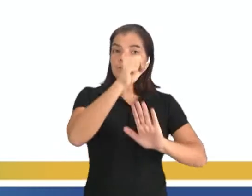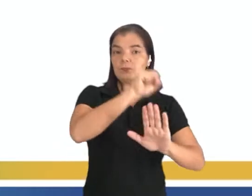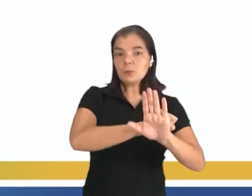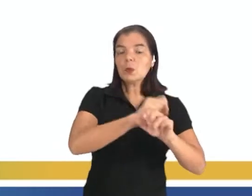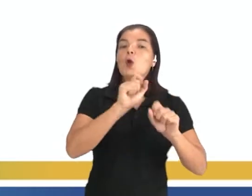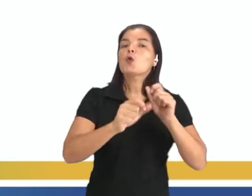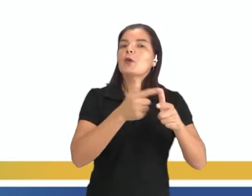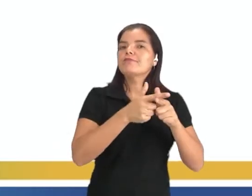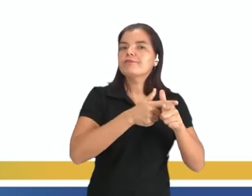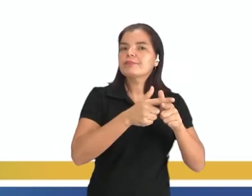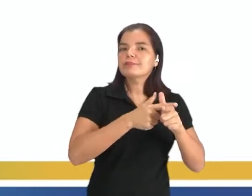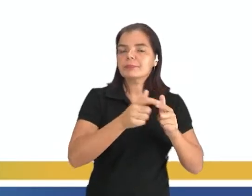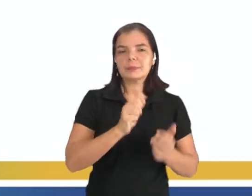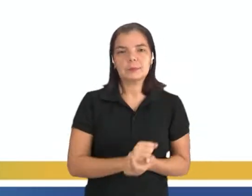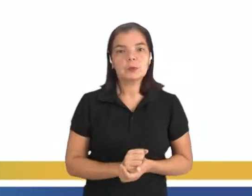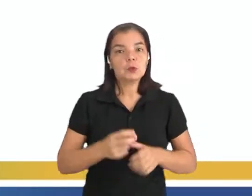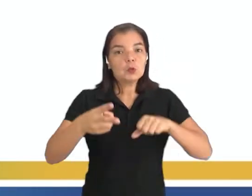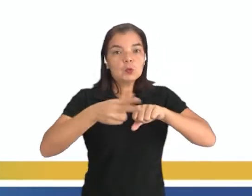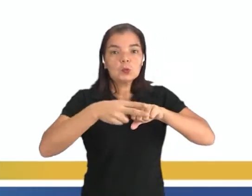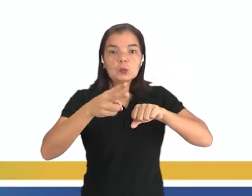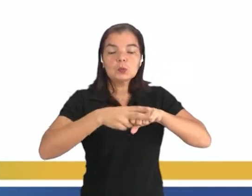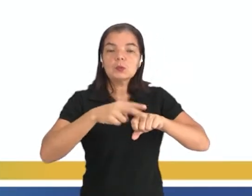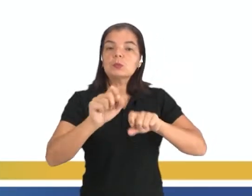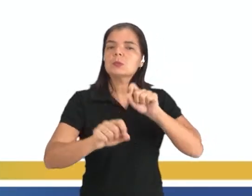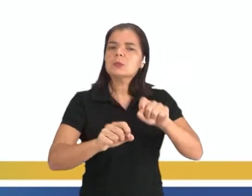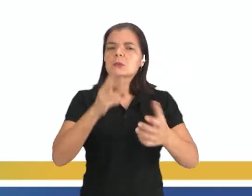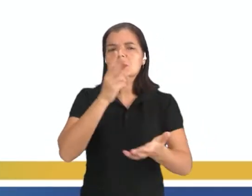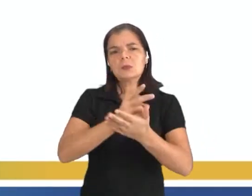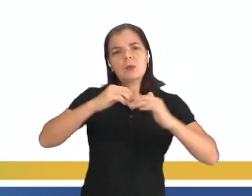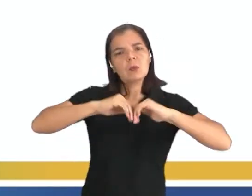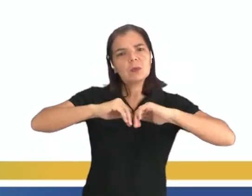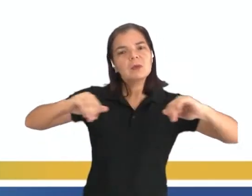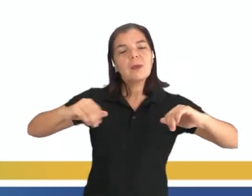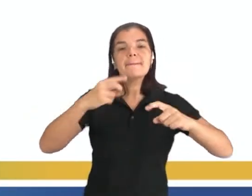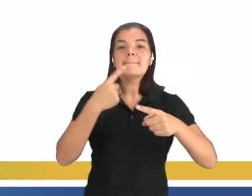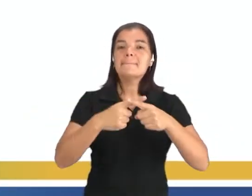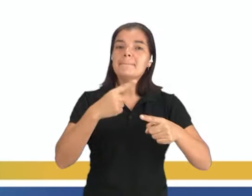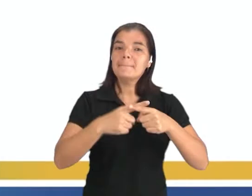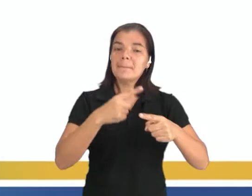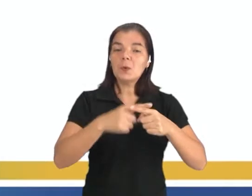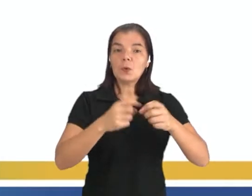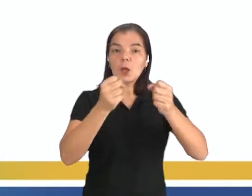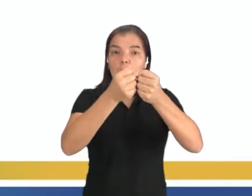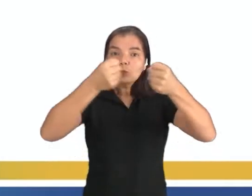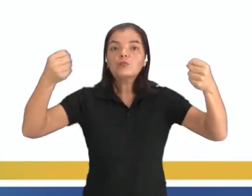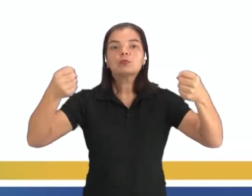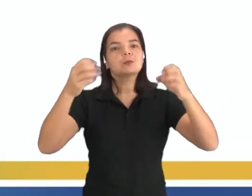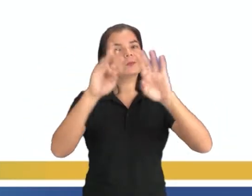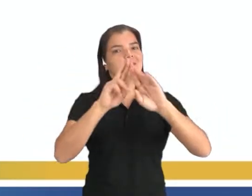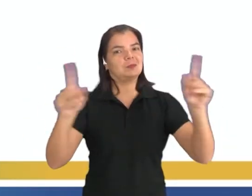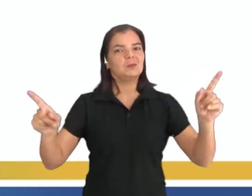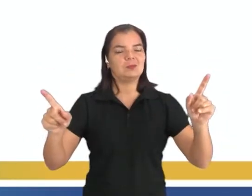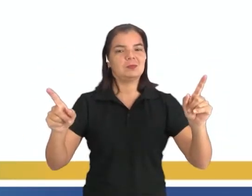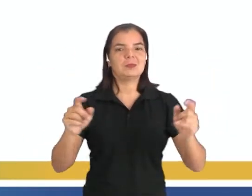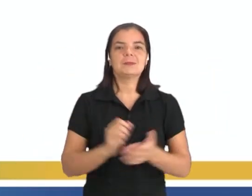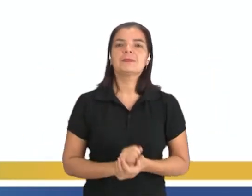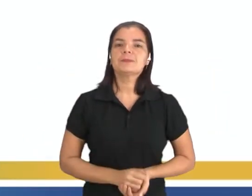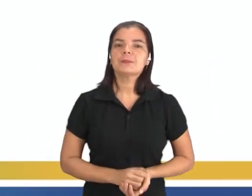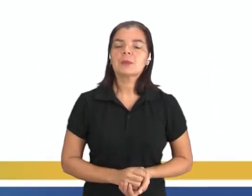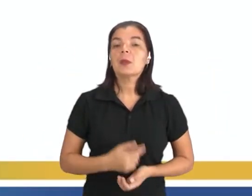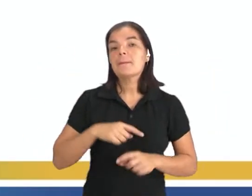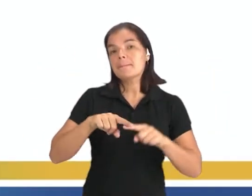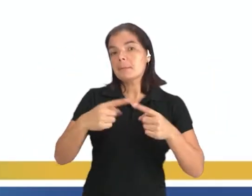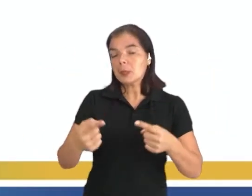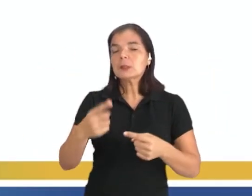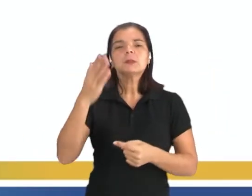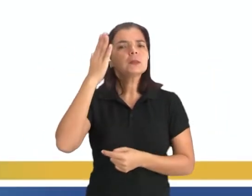tá bom? Os verbos ali, eles estão separados porque eles estão em outdoors diferentes, tá bom?